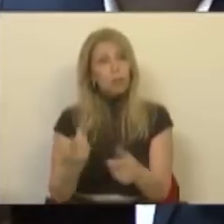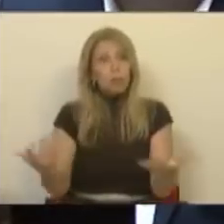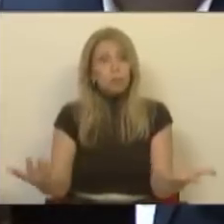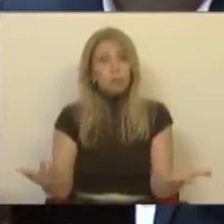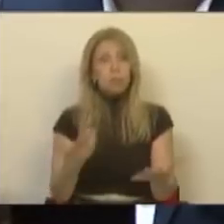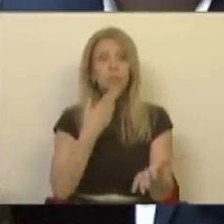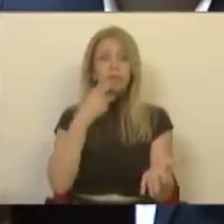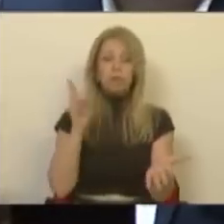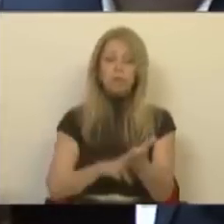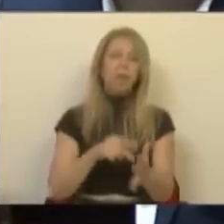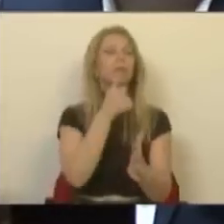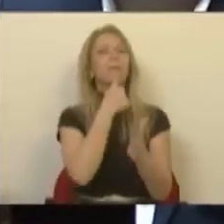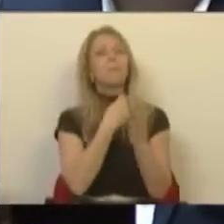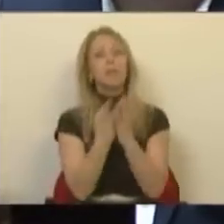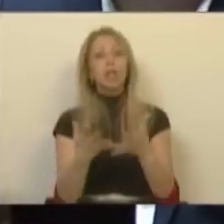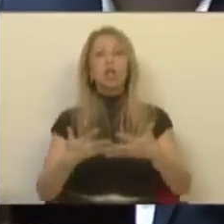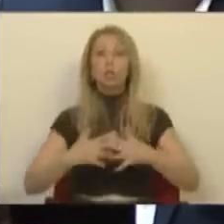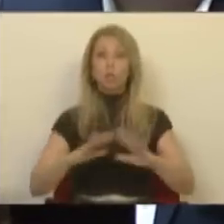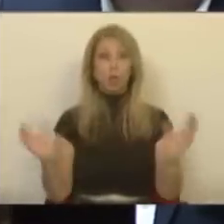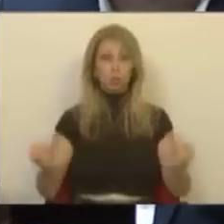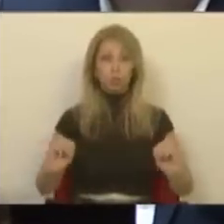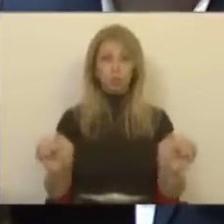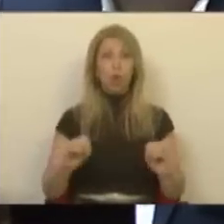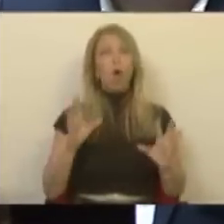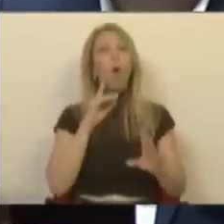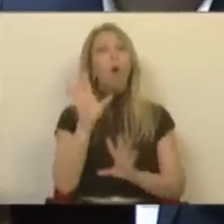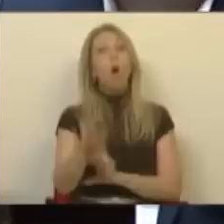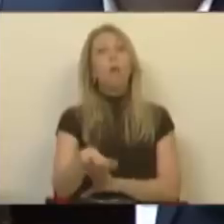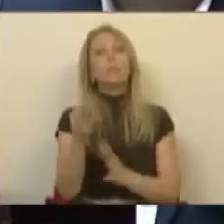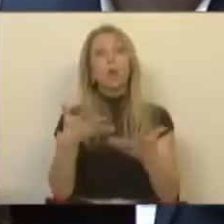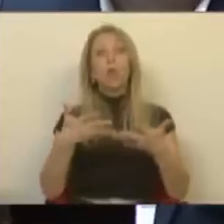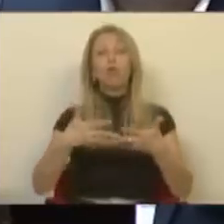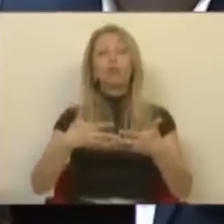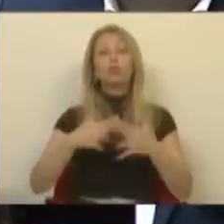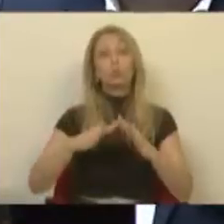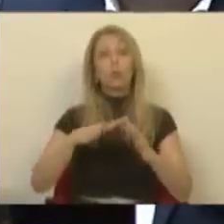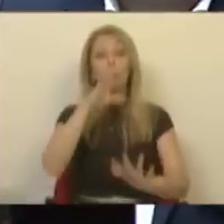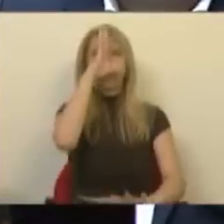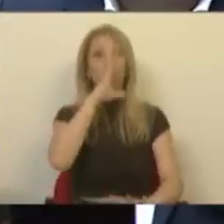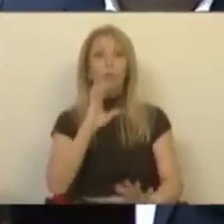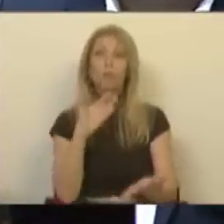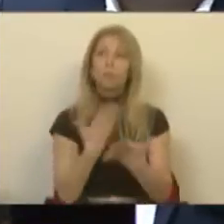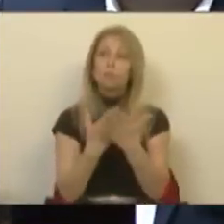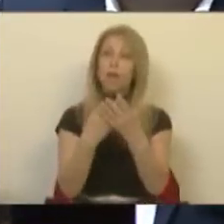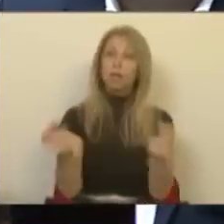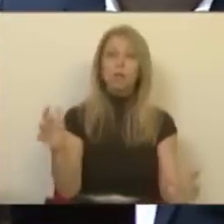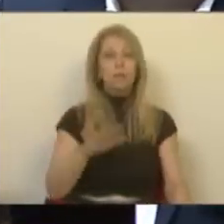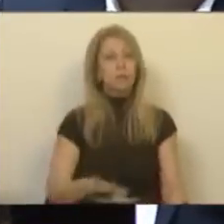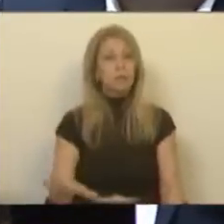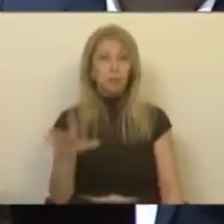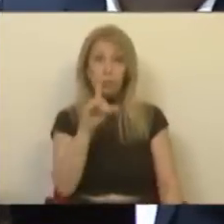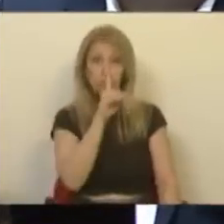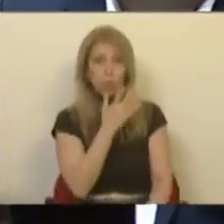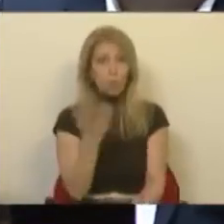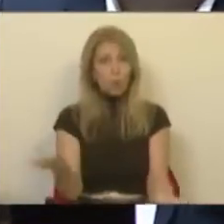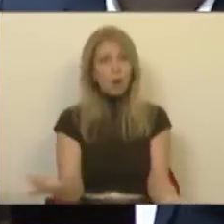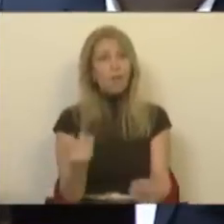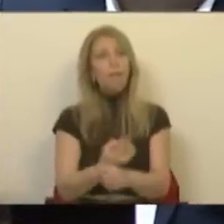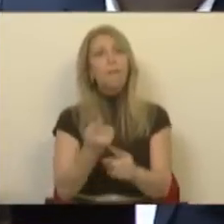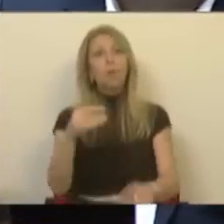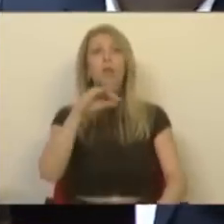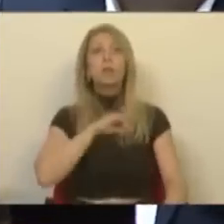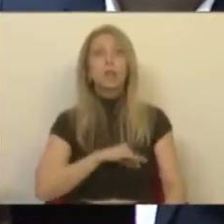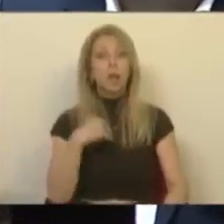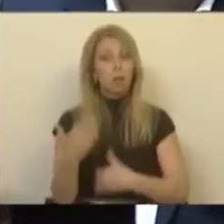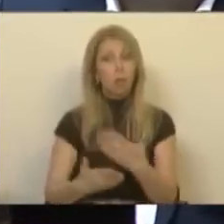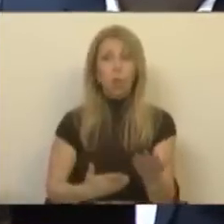medidas estruturais nem opções estruturais por parte do governo para enfrentar esta situação porque os salários estão a